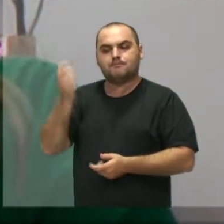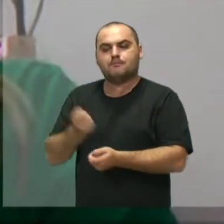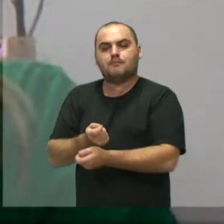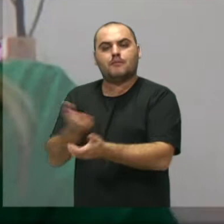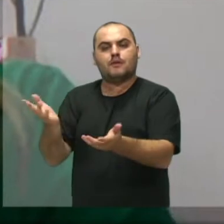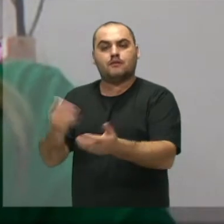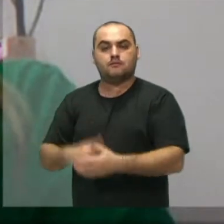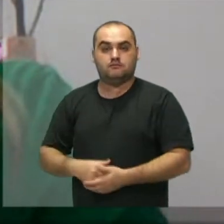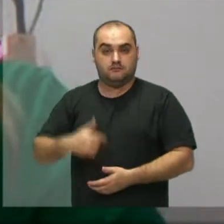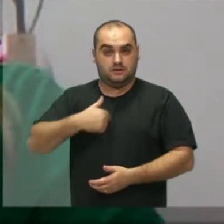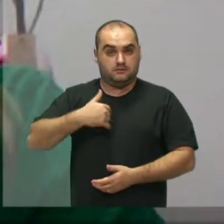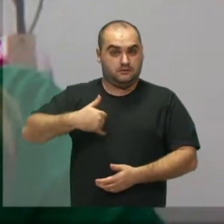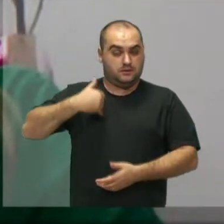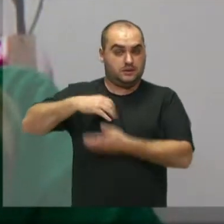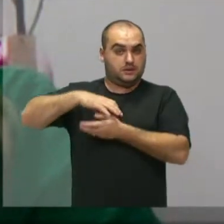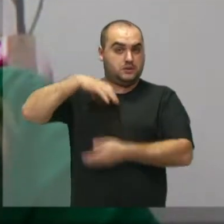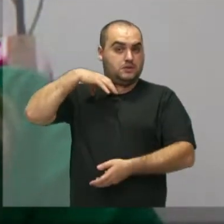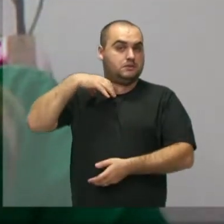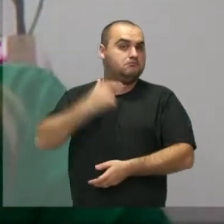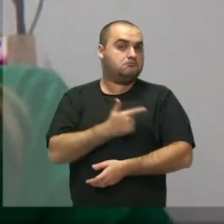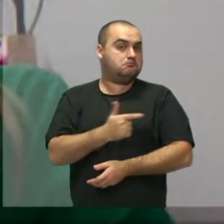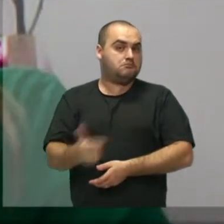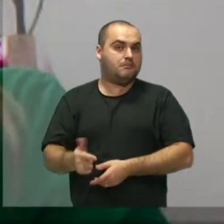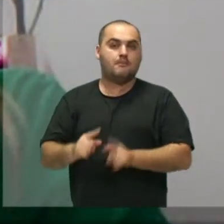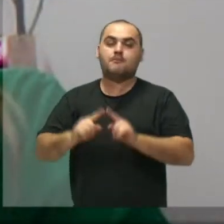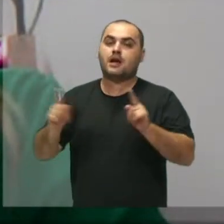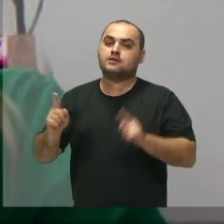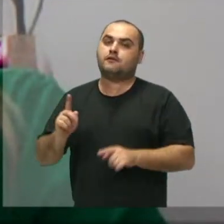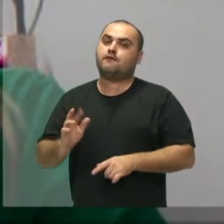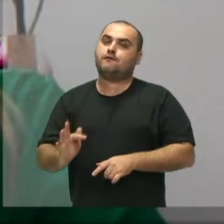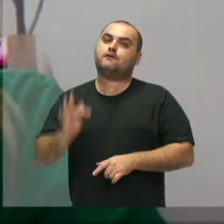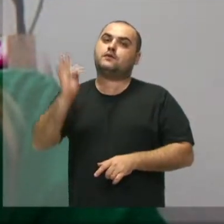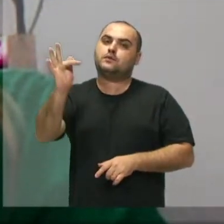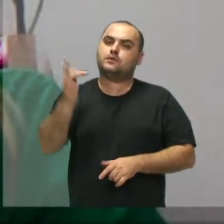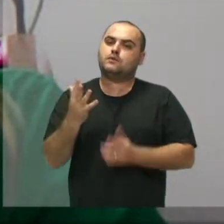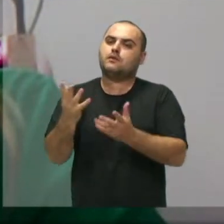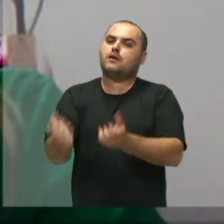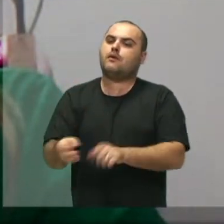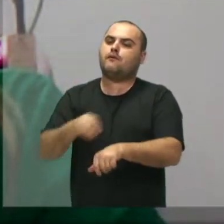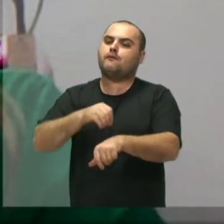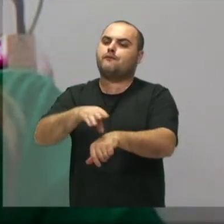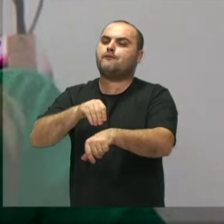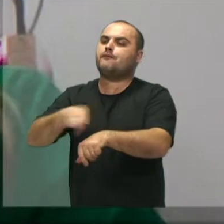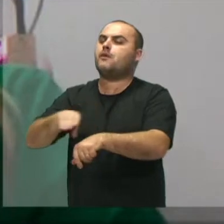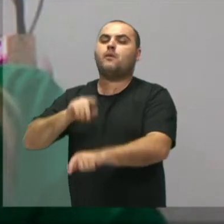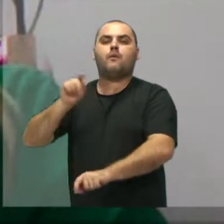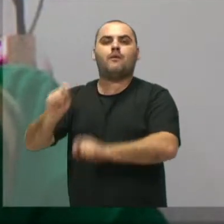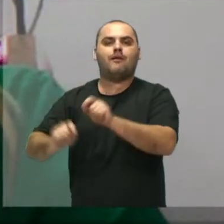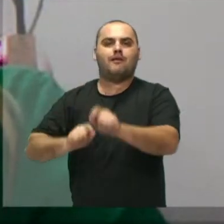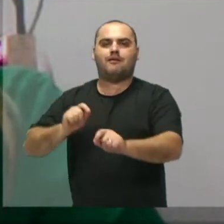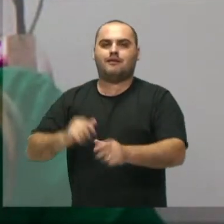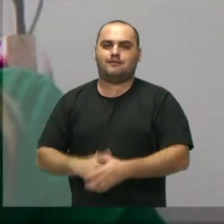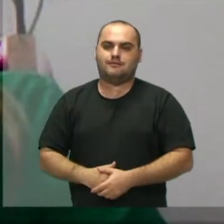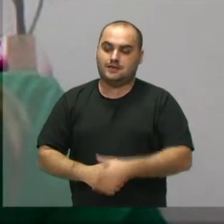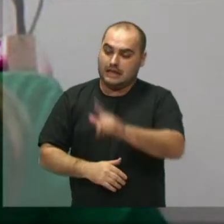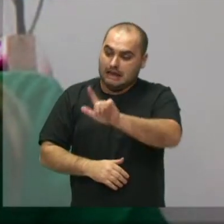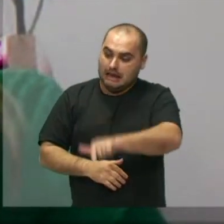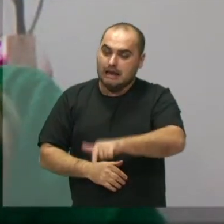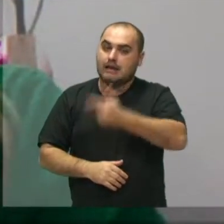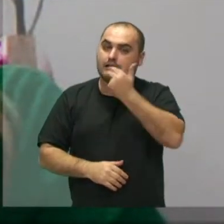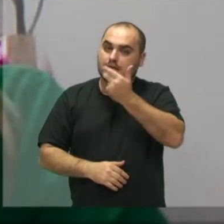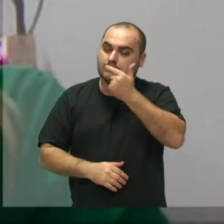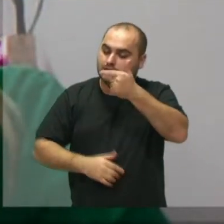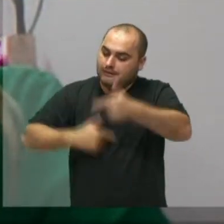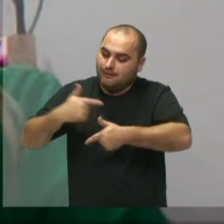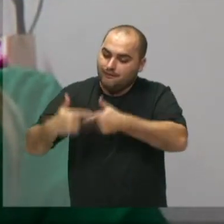né? Mas se algum dia Deus me der a oportunidade de ser, o que eu queria que fosse oferecido? Então, eu acho que é esse o trabalho que eu realizei até